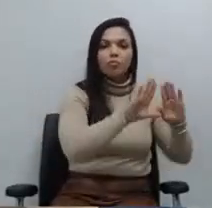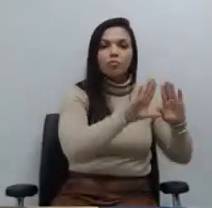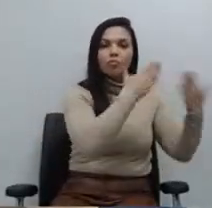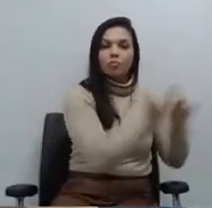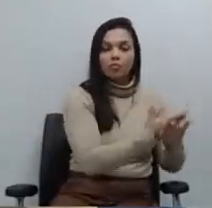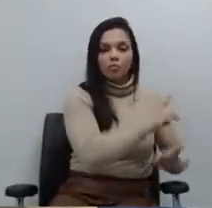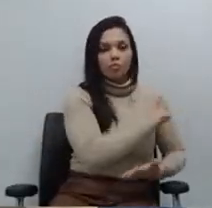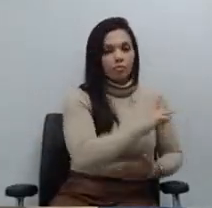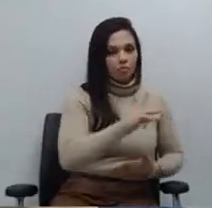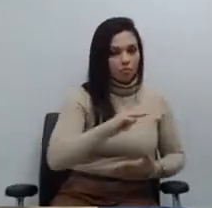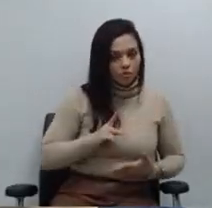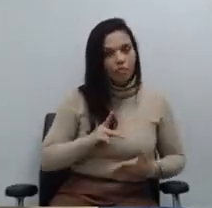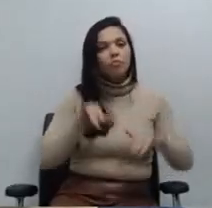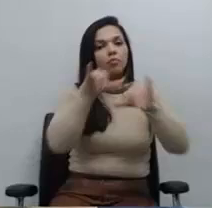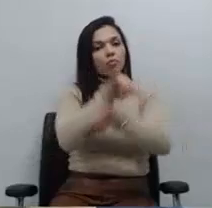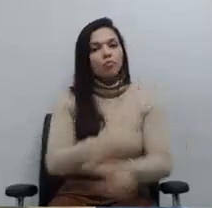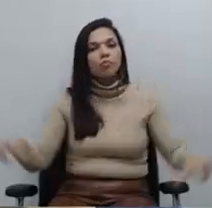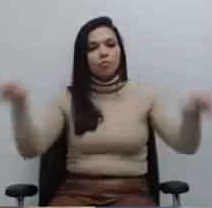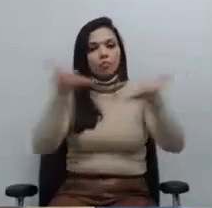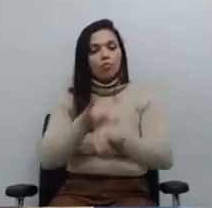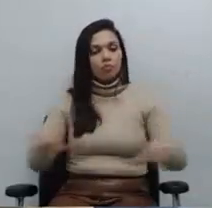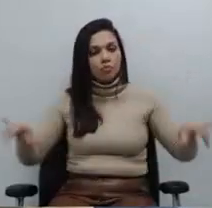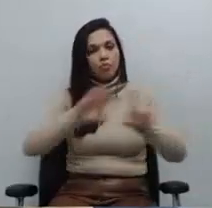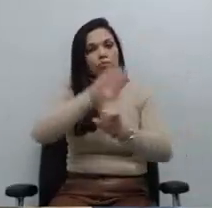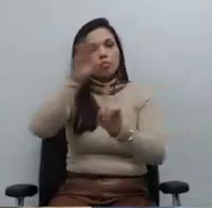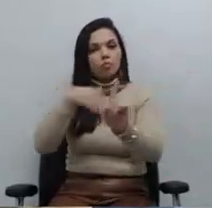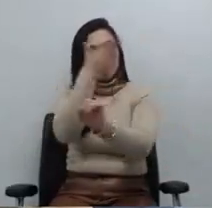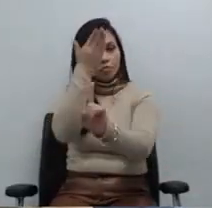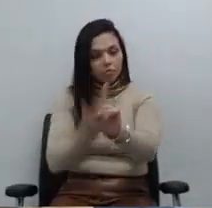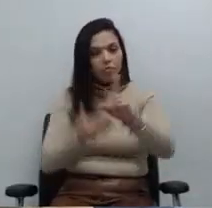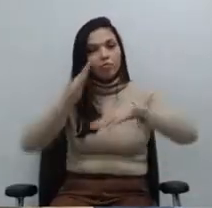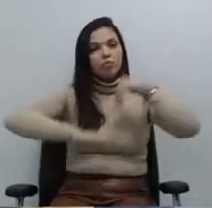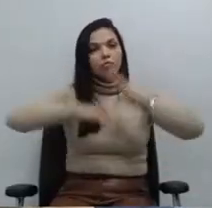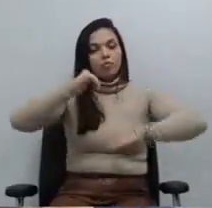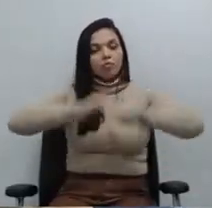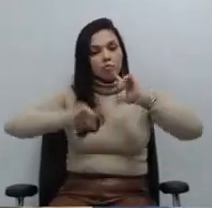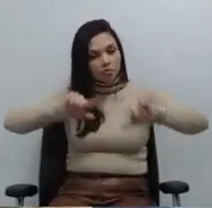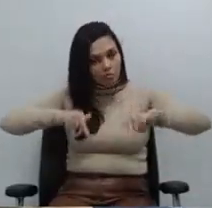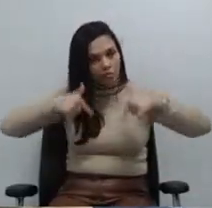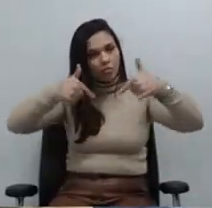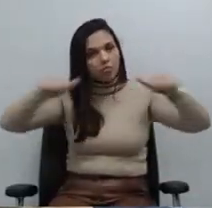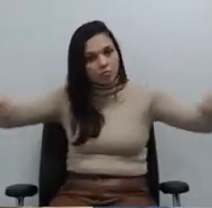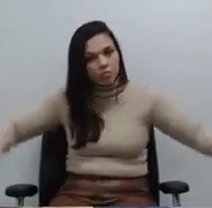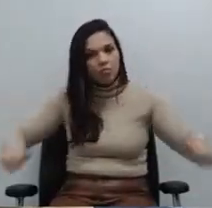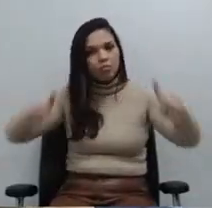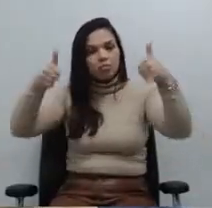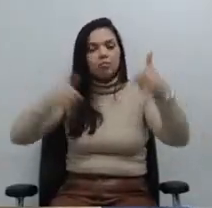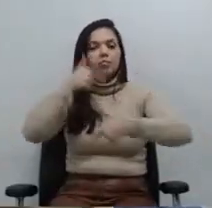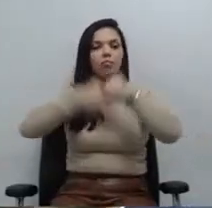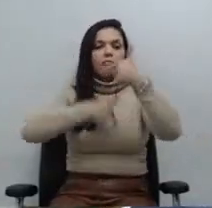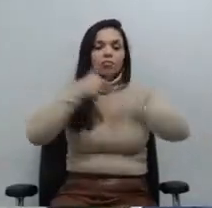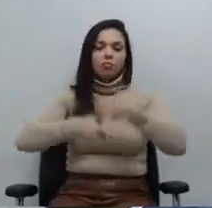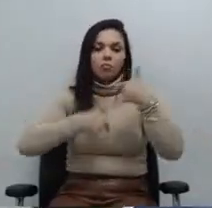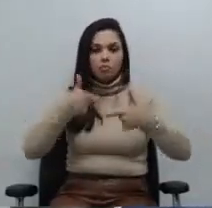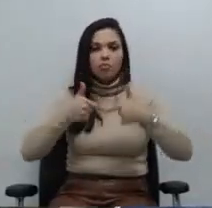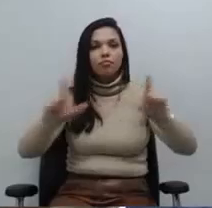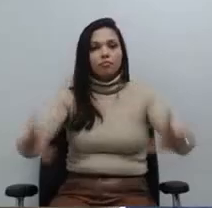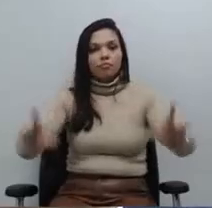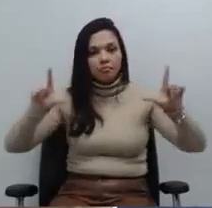de divulgar, reconhecer, reverberar as práticas exitosas e as atuações de destaque das